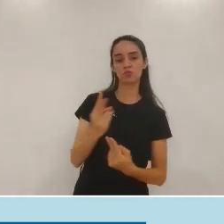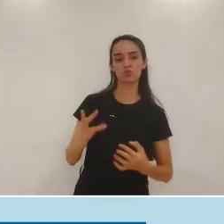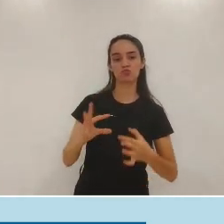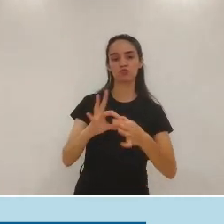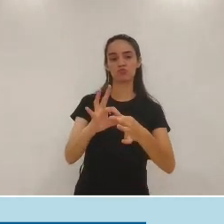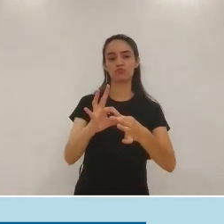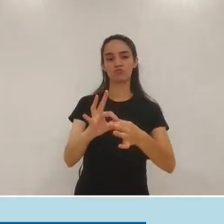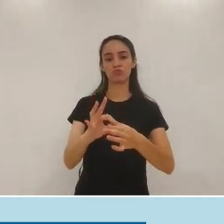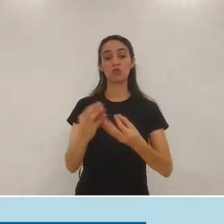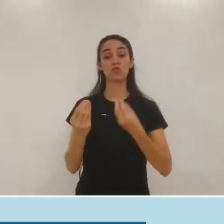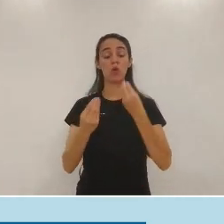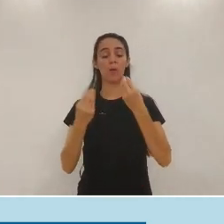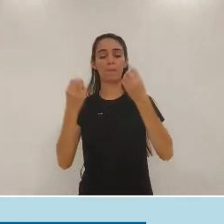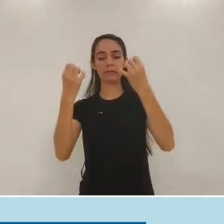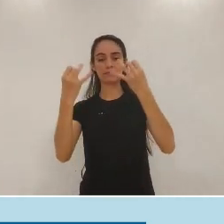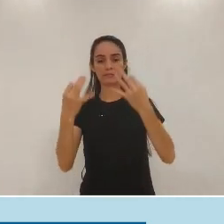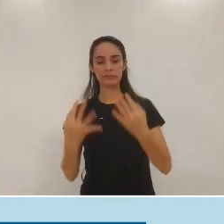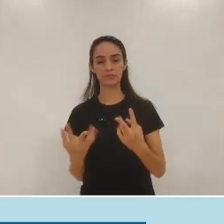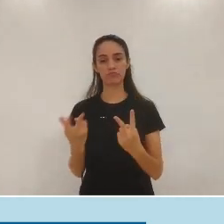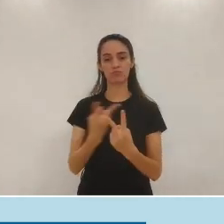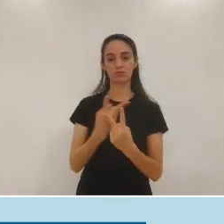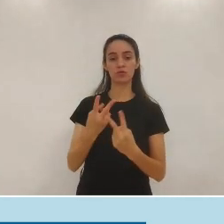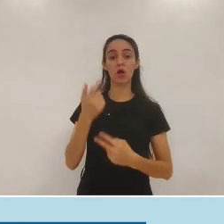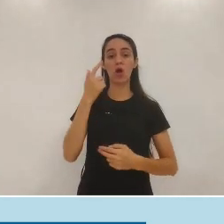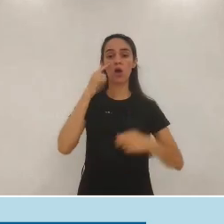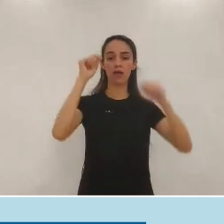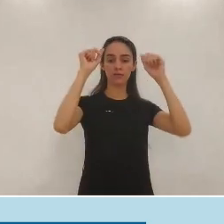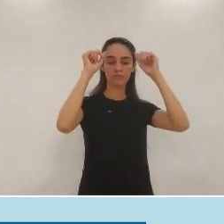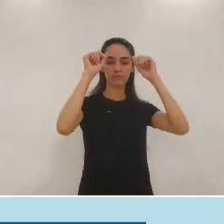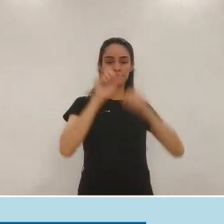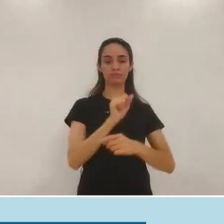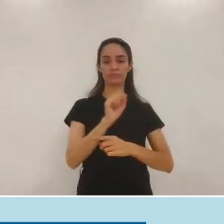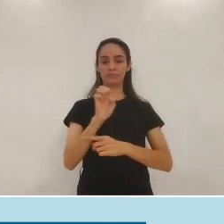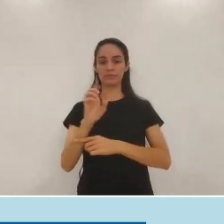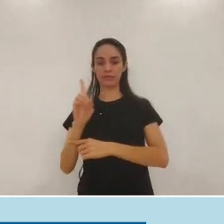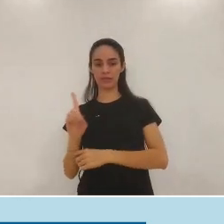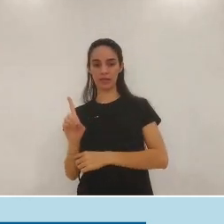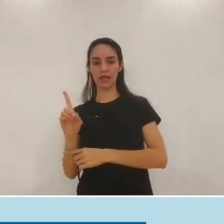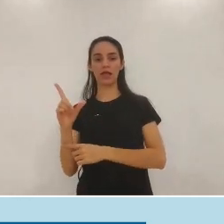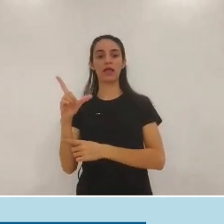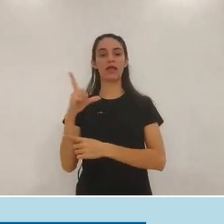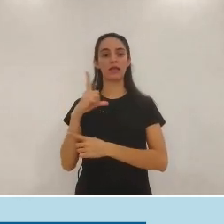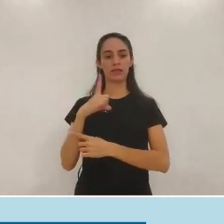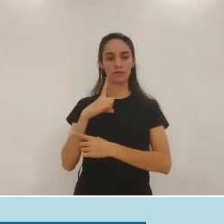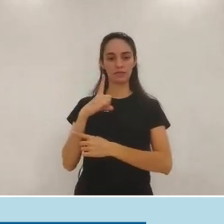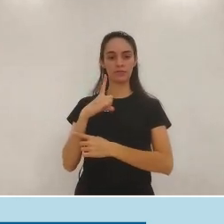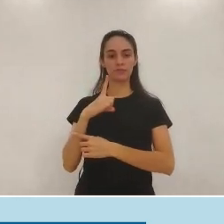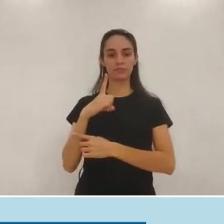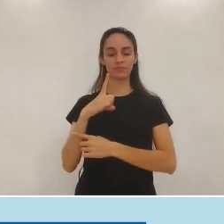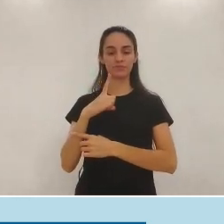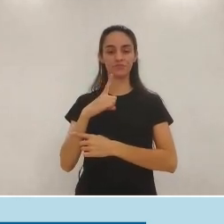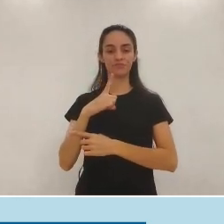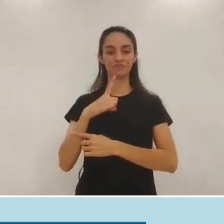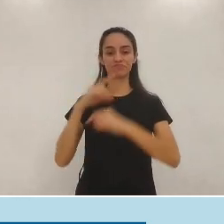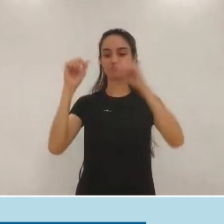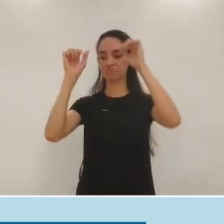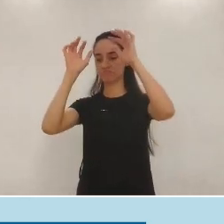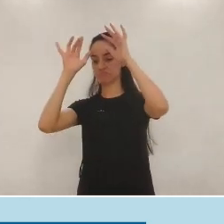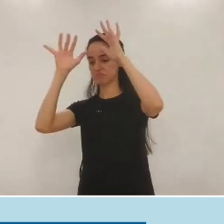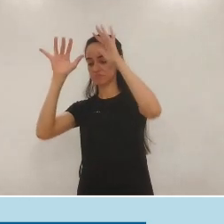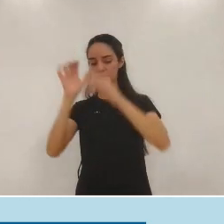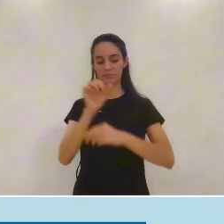ter características neurocomportamentais, psiquiátricas e neurológicas. Então, o autismo e a síndrome de Ehlers-Danlos